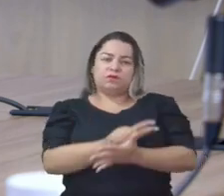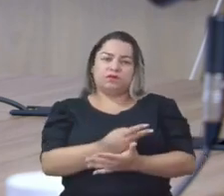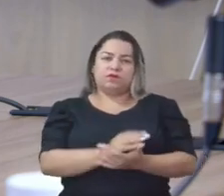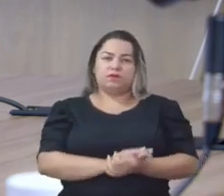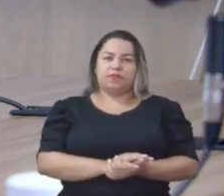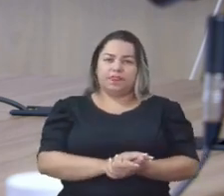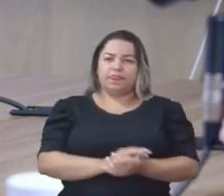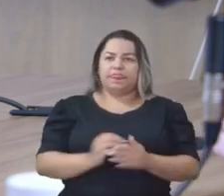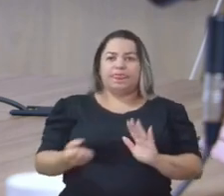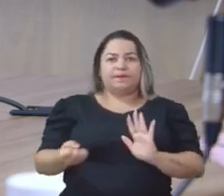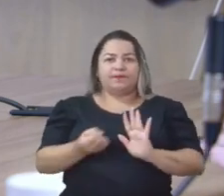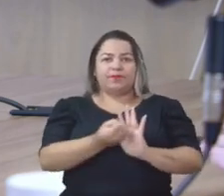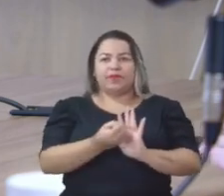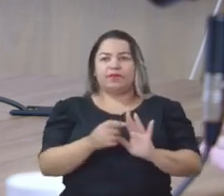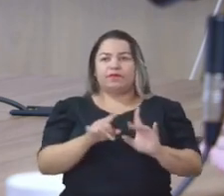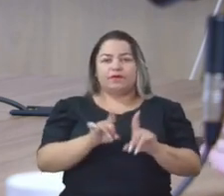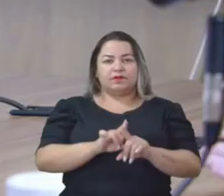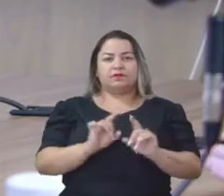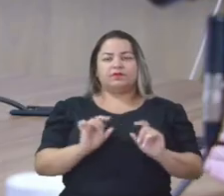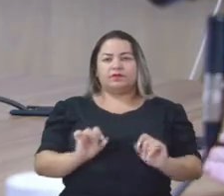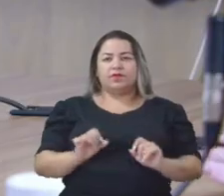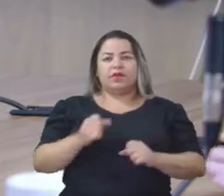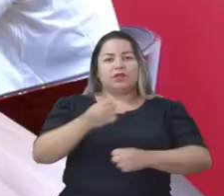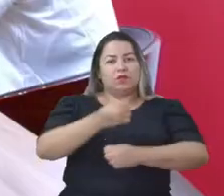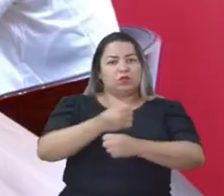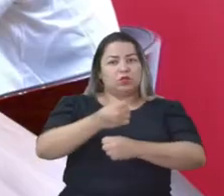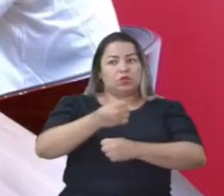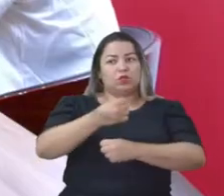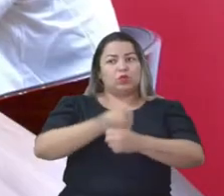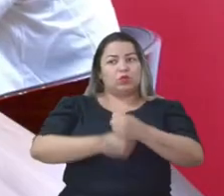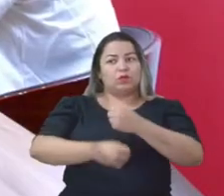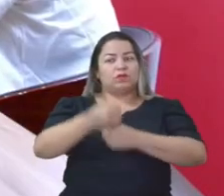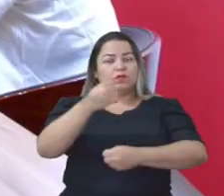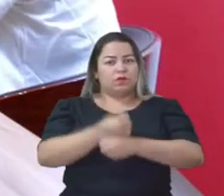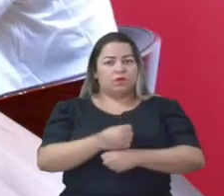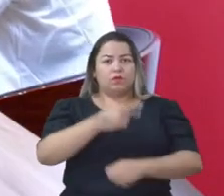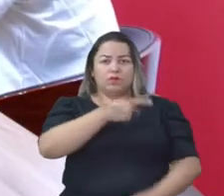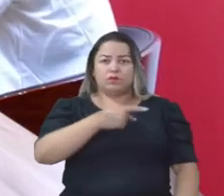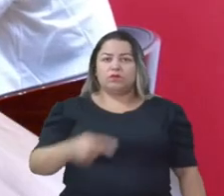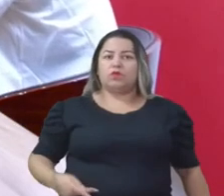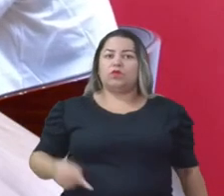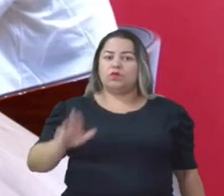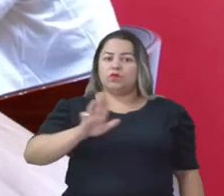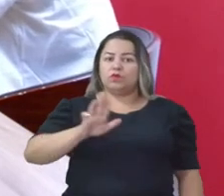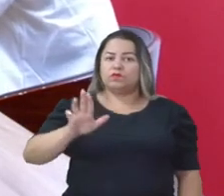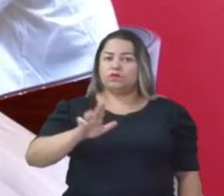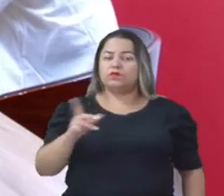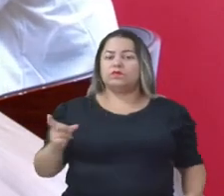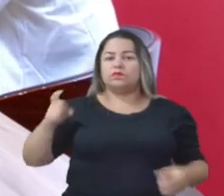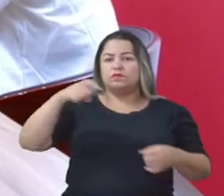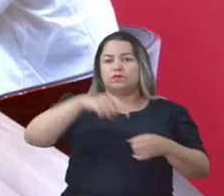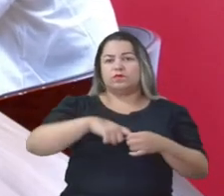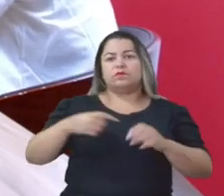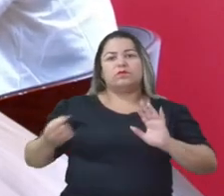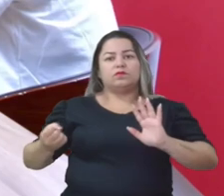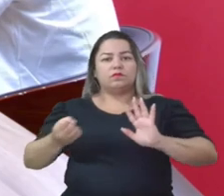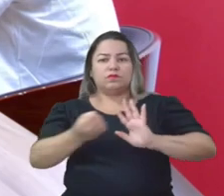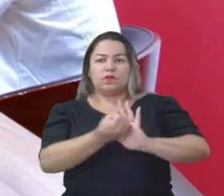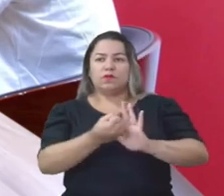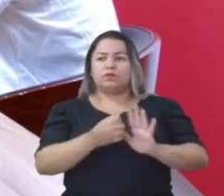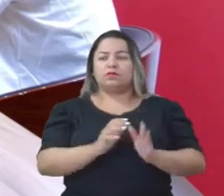com o marco temporal. Inclusive, no ano passado, o presidente Lula vetou a retomada do marco temporal,